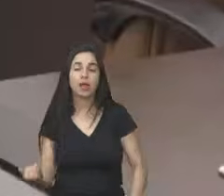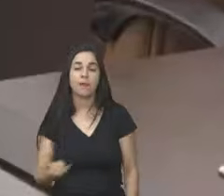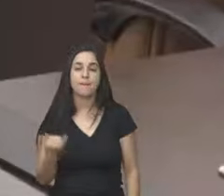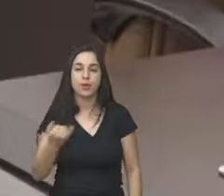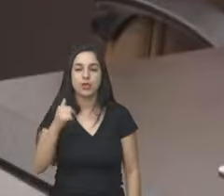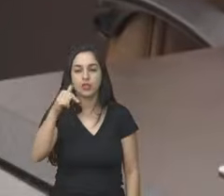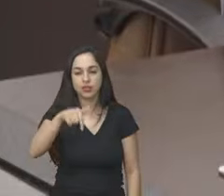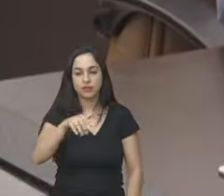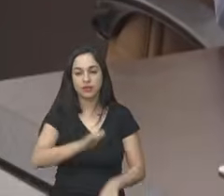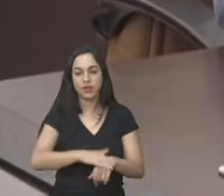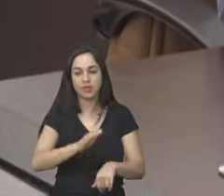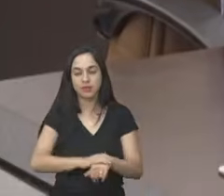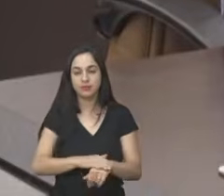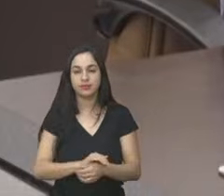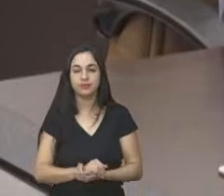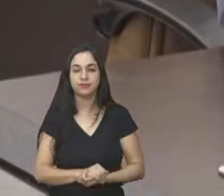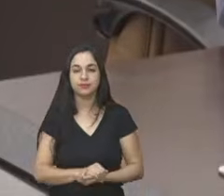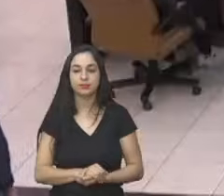aqui na nossa cidade.